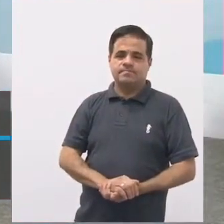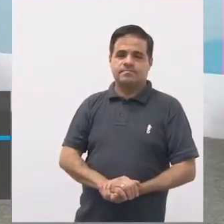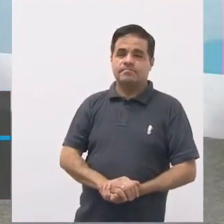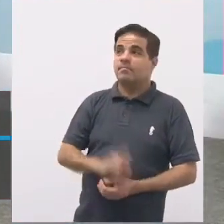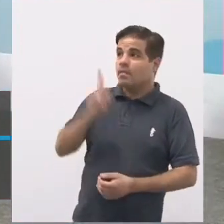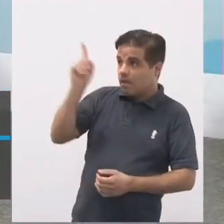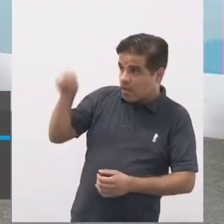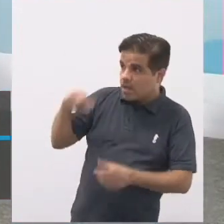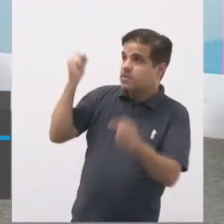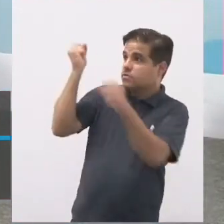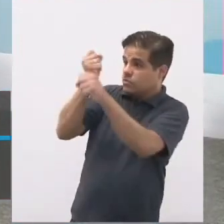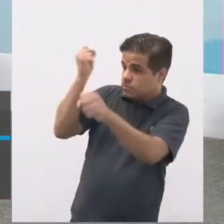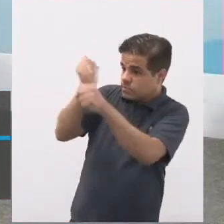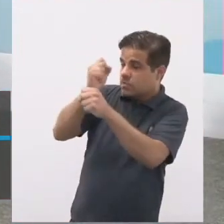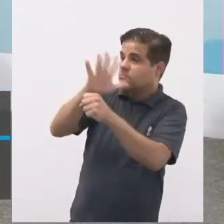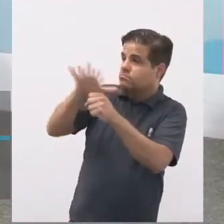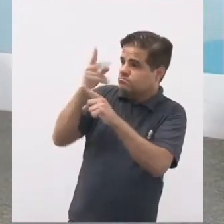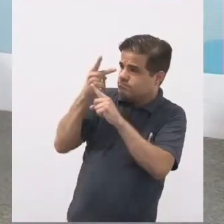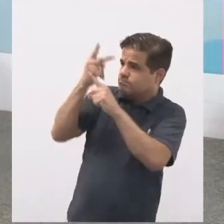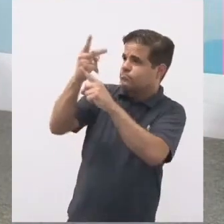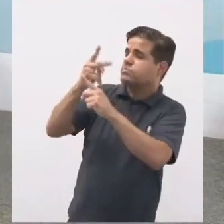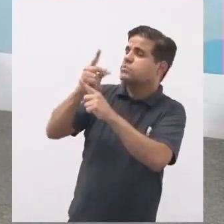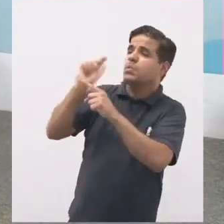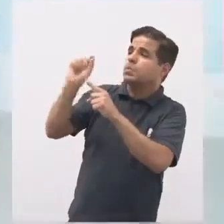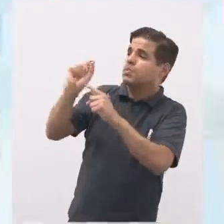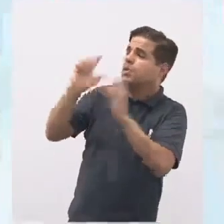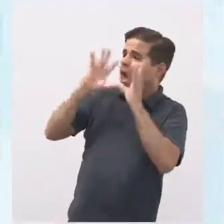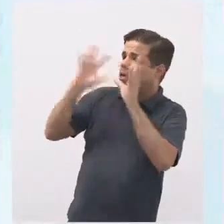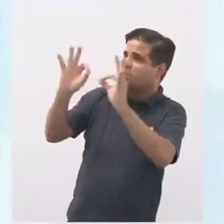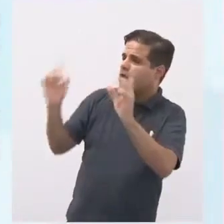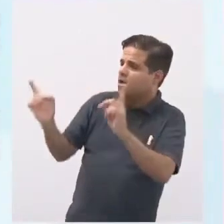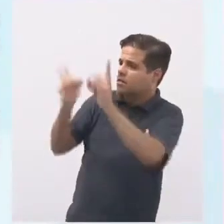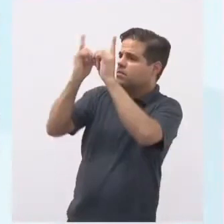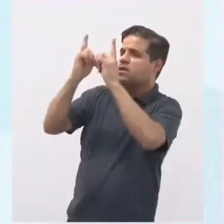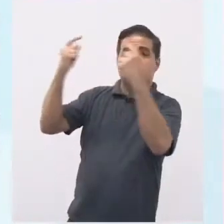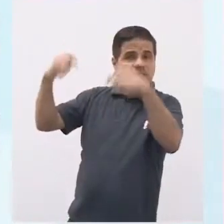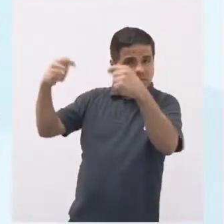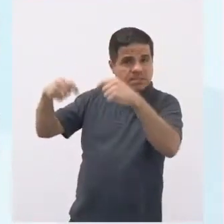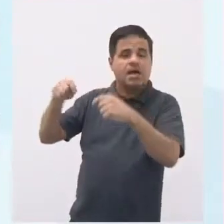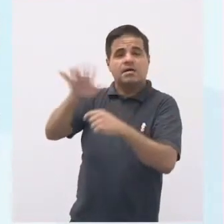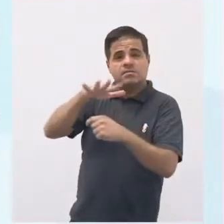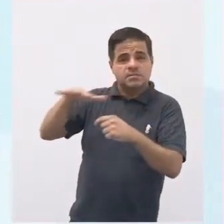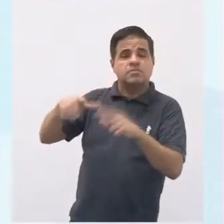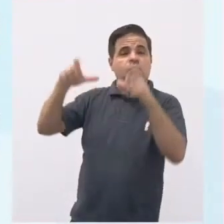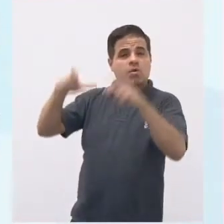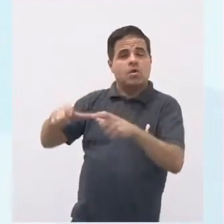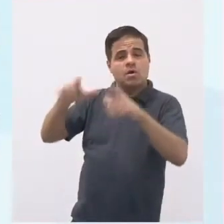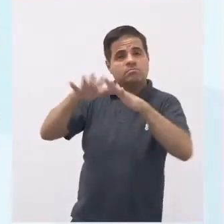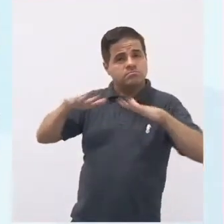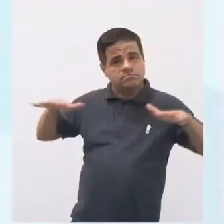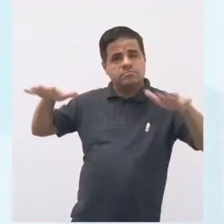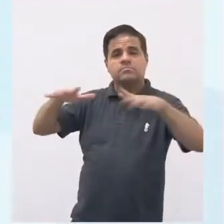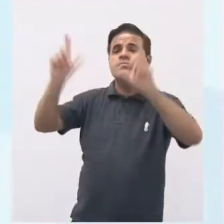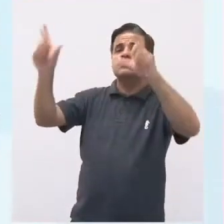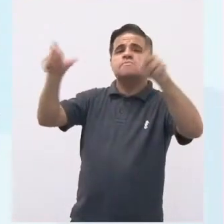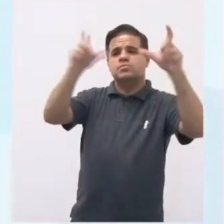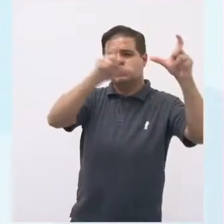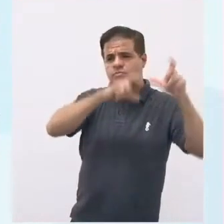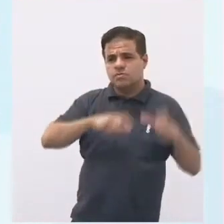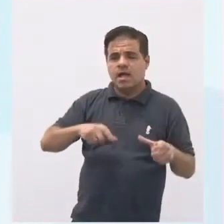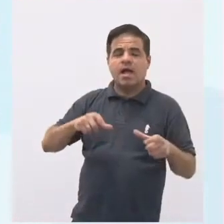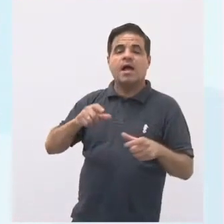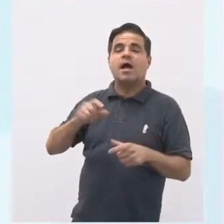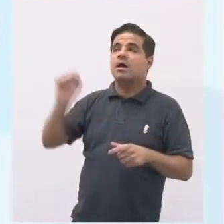Essa construção colaborativa, ela busca o quê? Atender às necessidades tanto locais, quanto regionais,